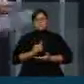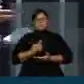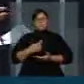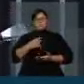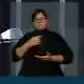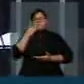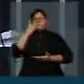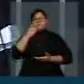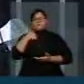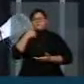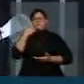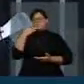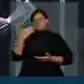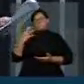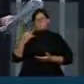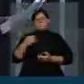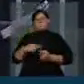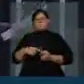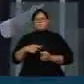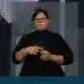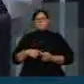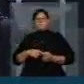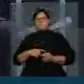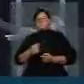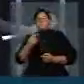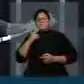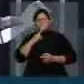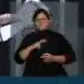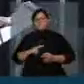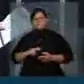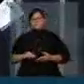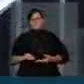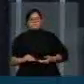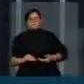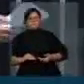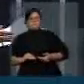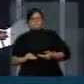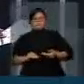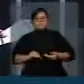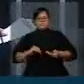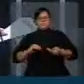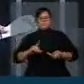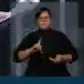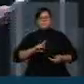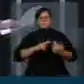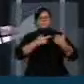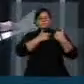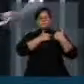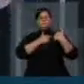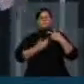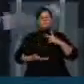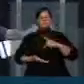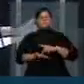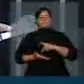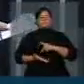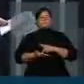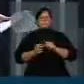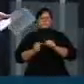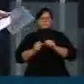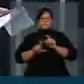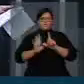muito grato a isso, vendo que o Congresso novamente tem a responsabilidade realmente de